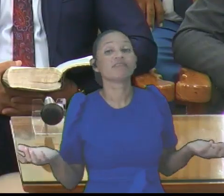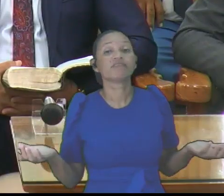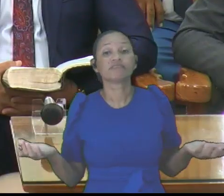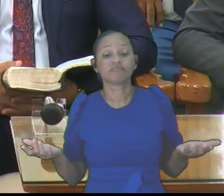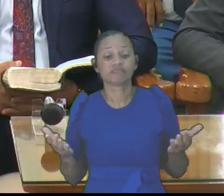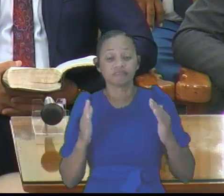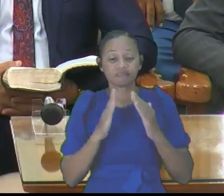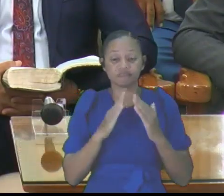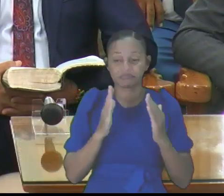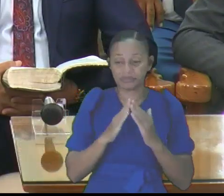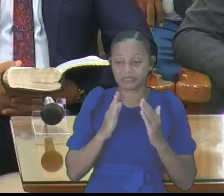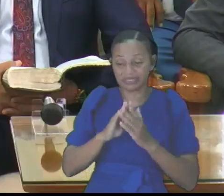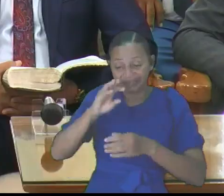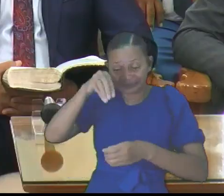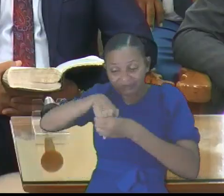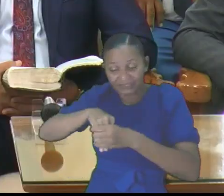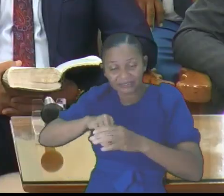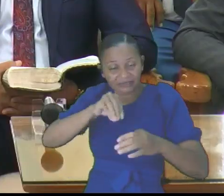as casas, para as cozinhas.